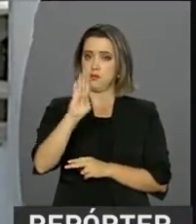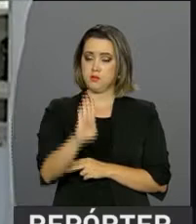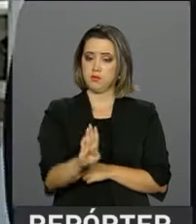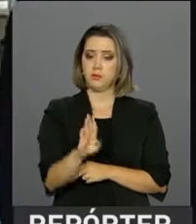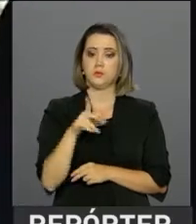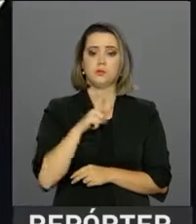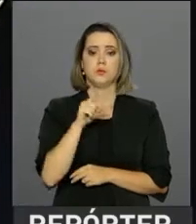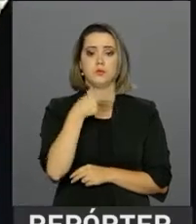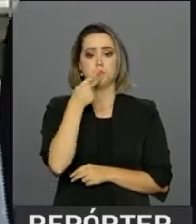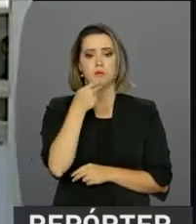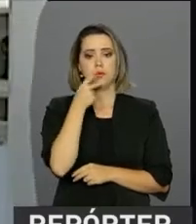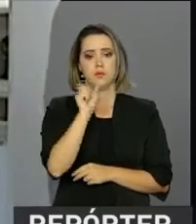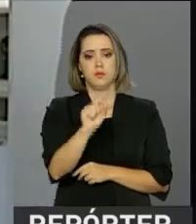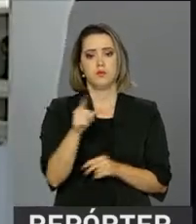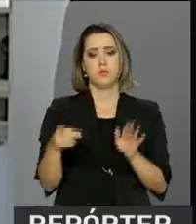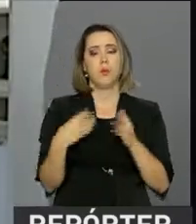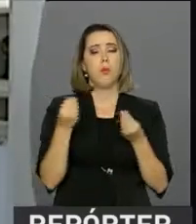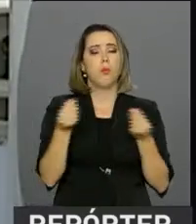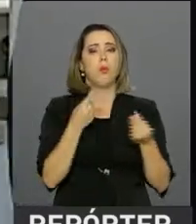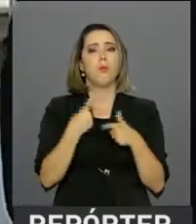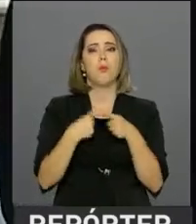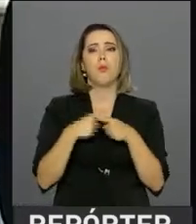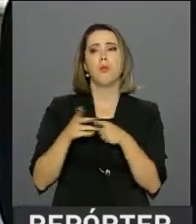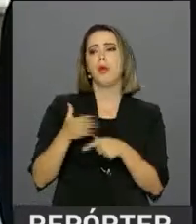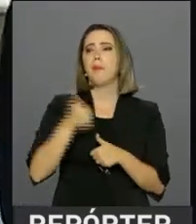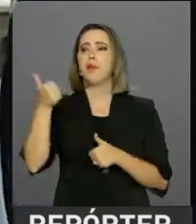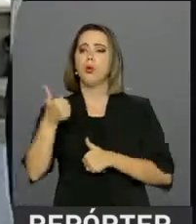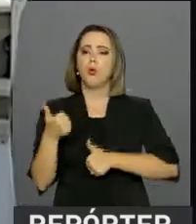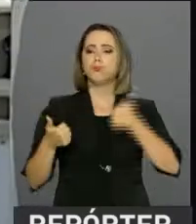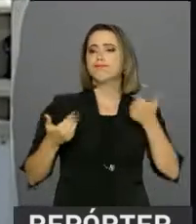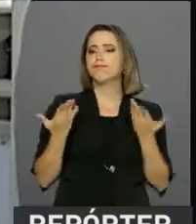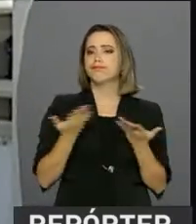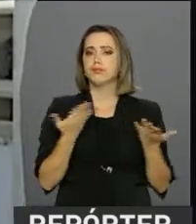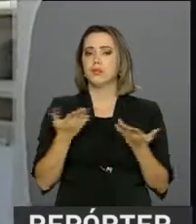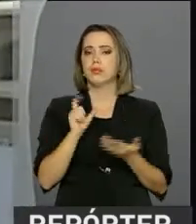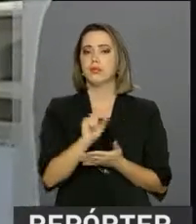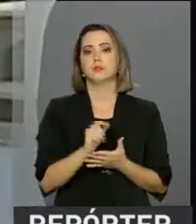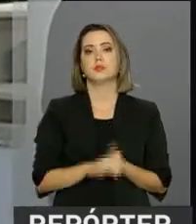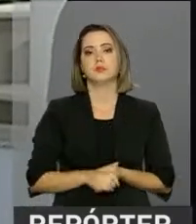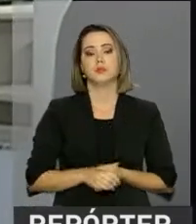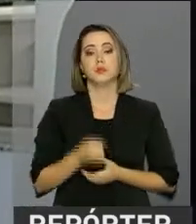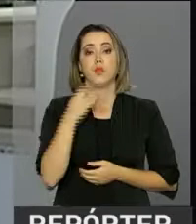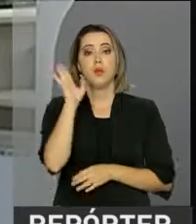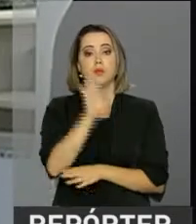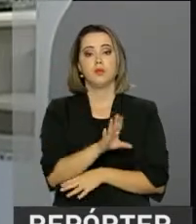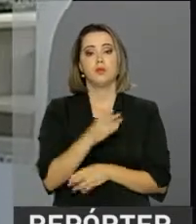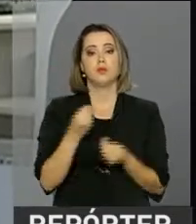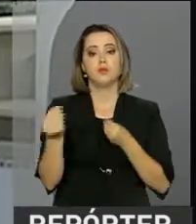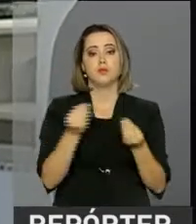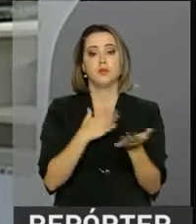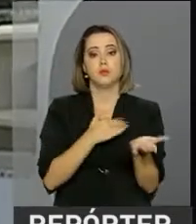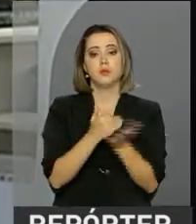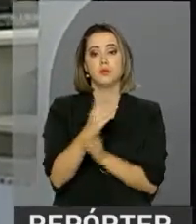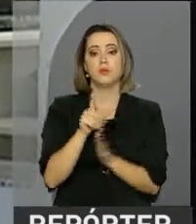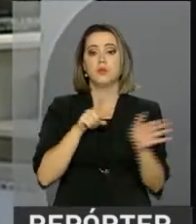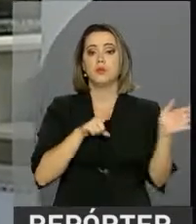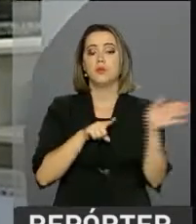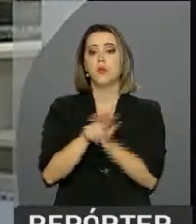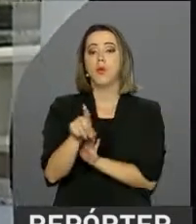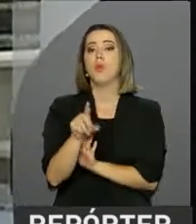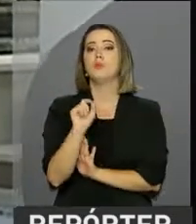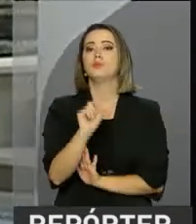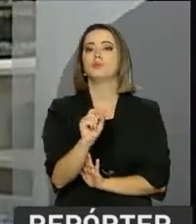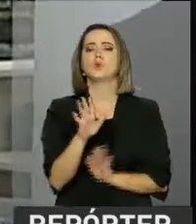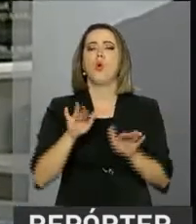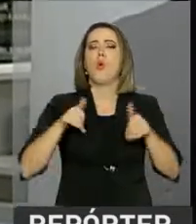gente as vantagens e desvantagens do crédito rotativo à tarde o professor começando a pergunta quais